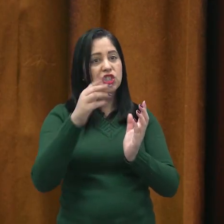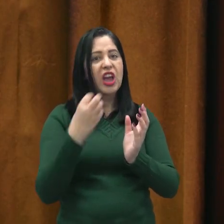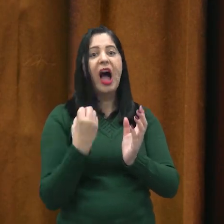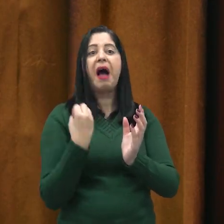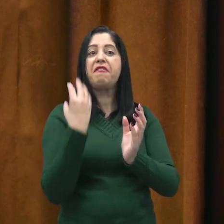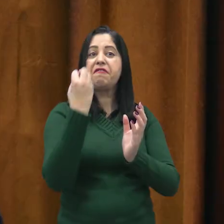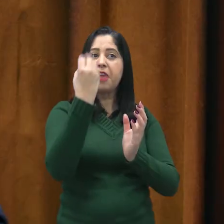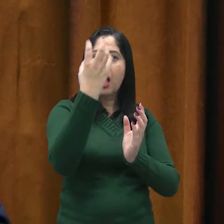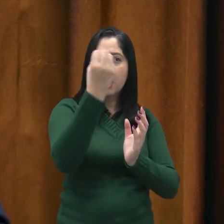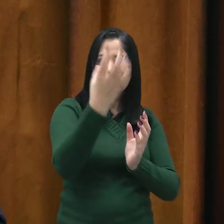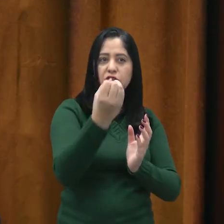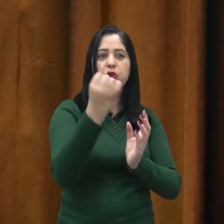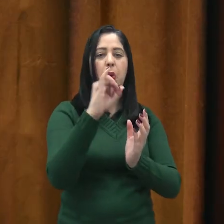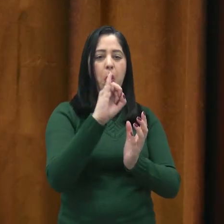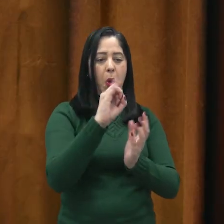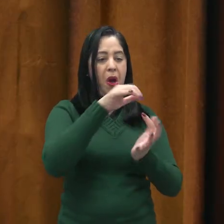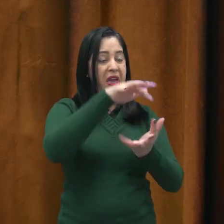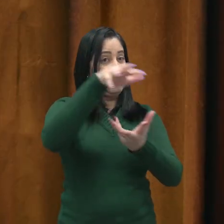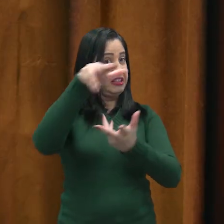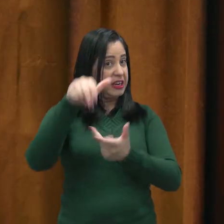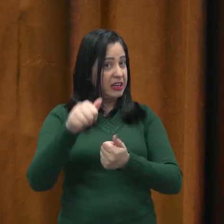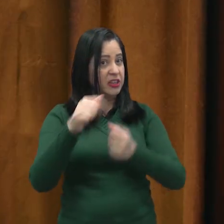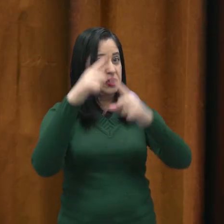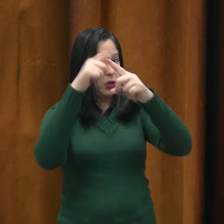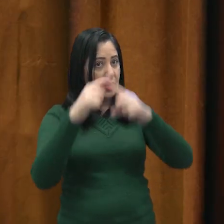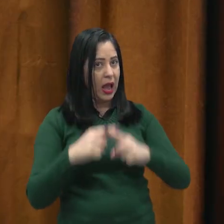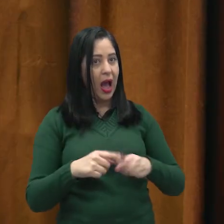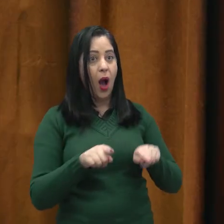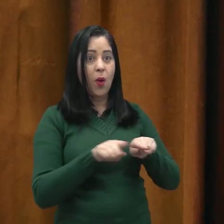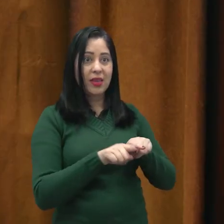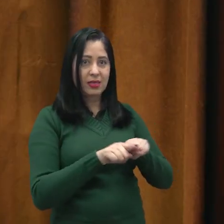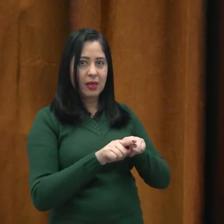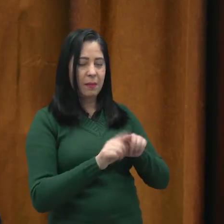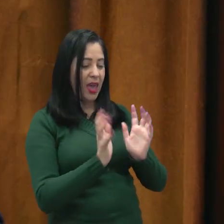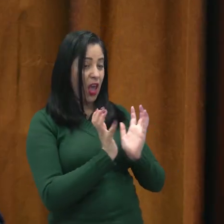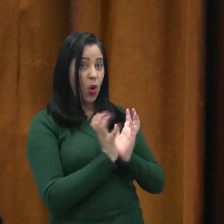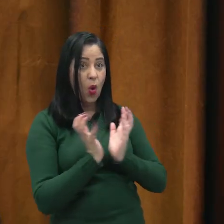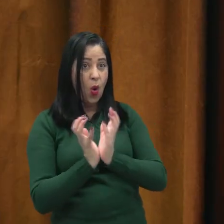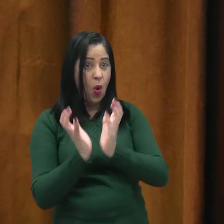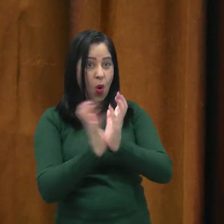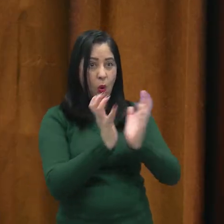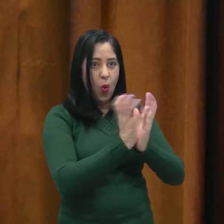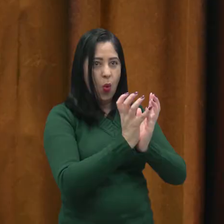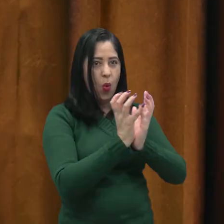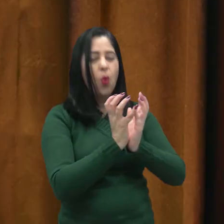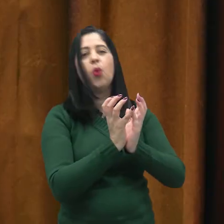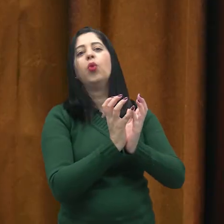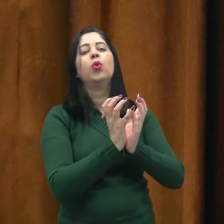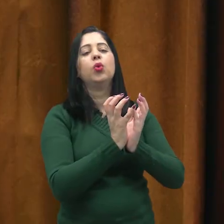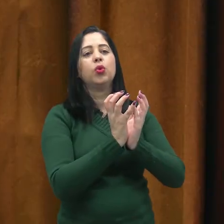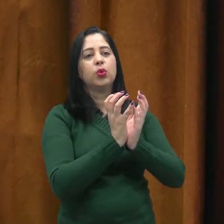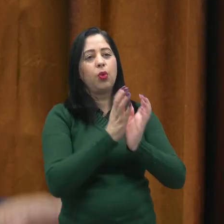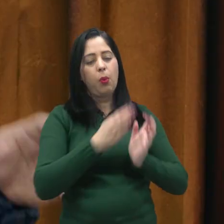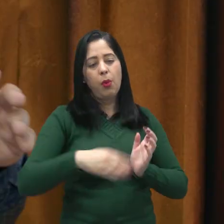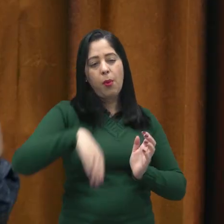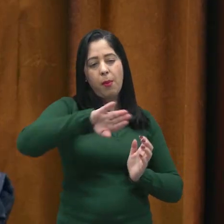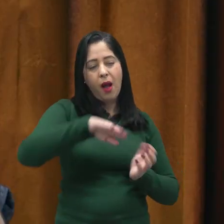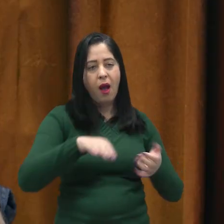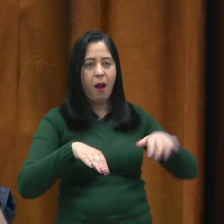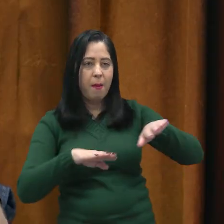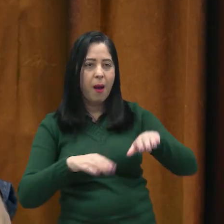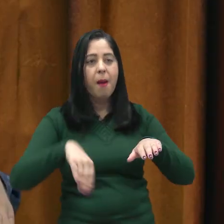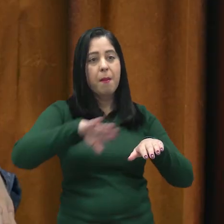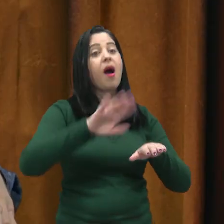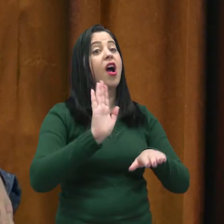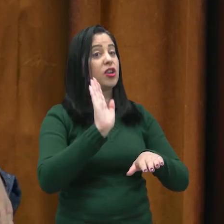sul-americanos, olímpicos, internacionais. Tem a de Taekwondo também. Todas as nossas equipes sempre estão buscando não